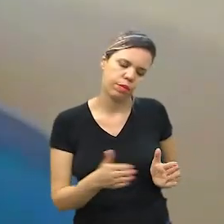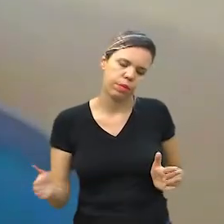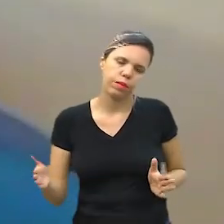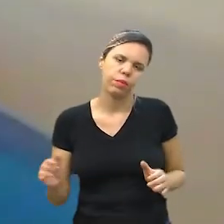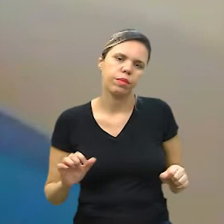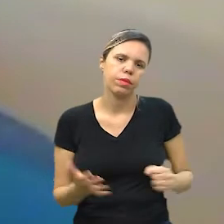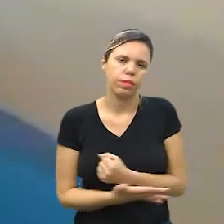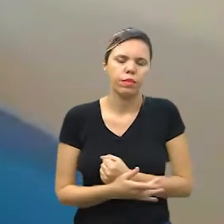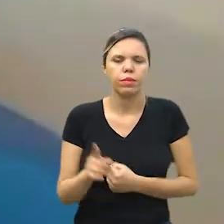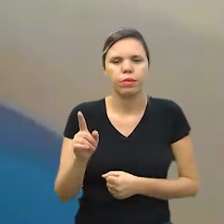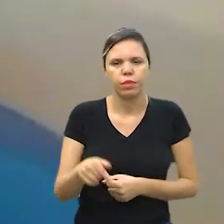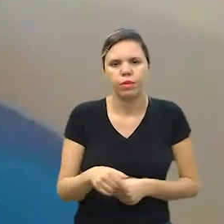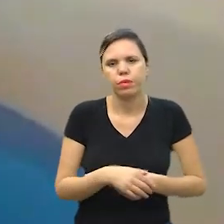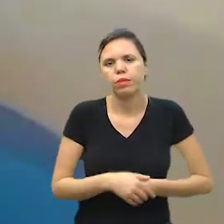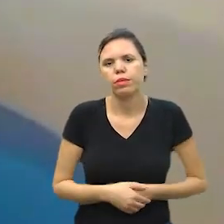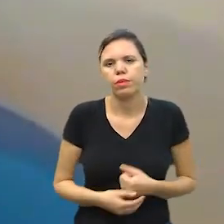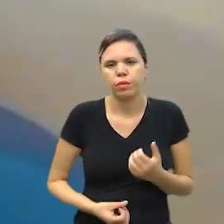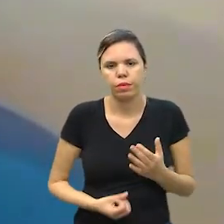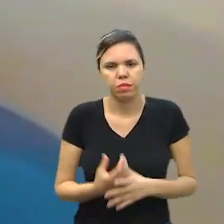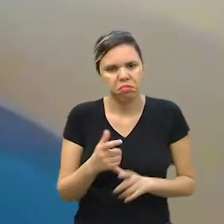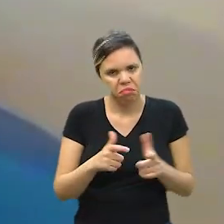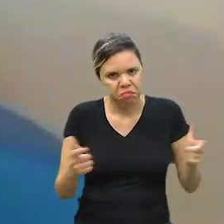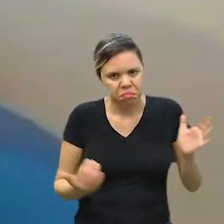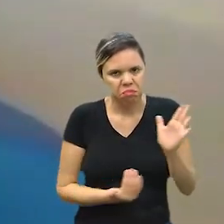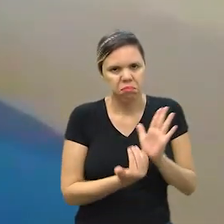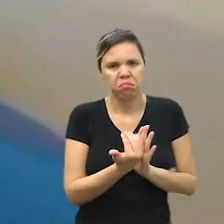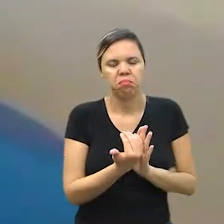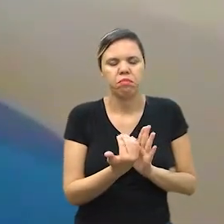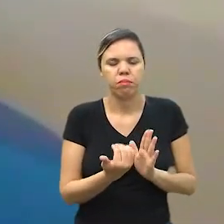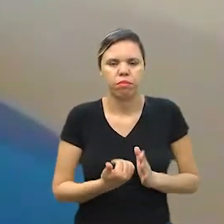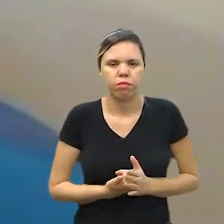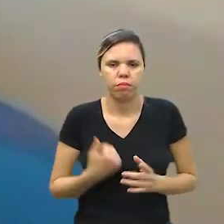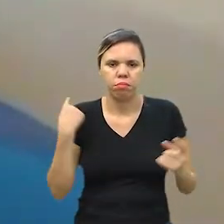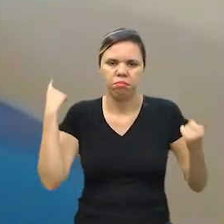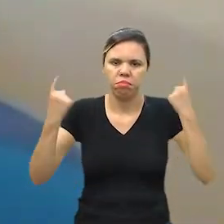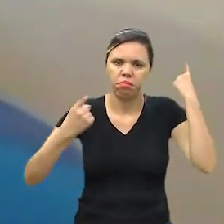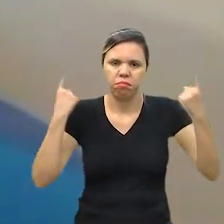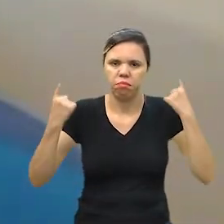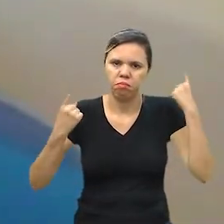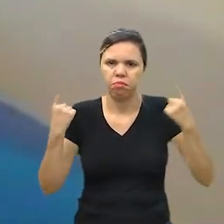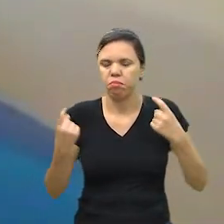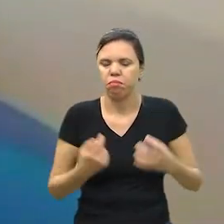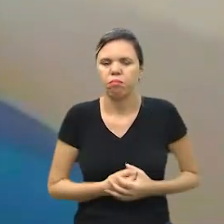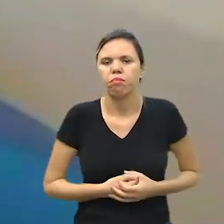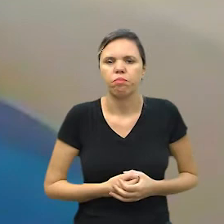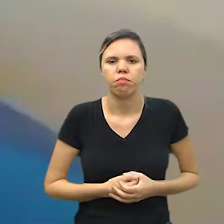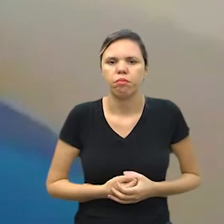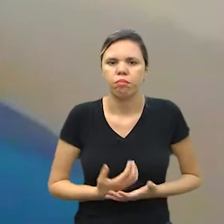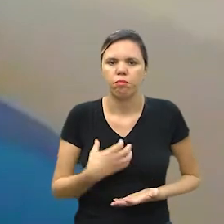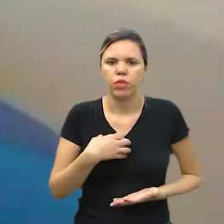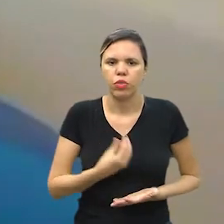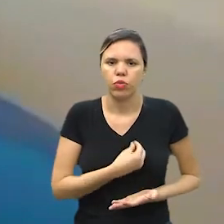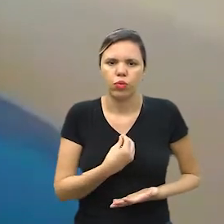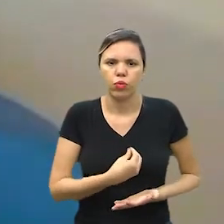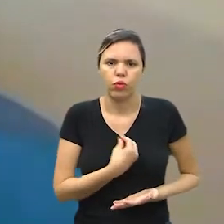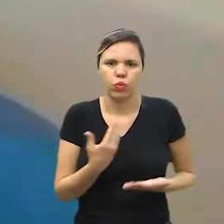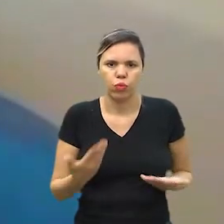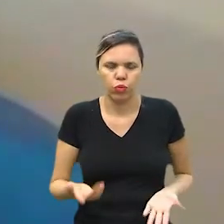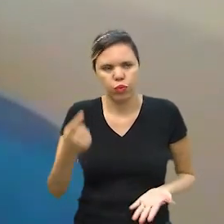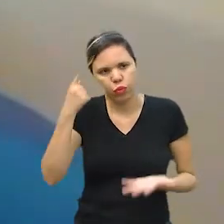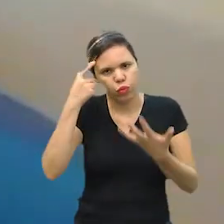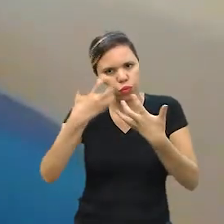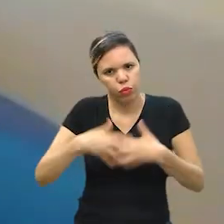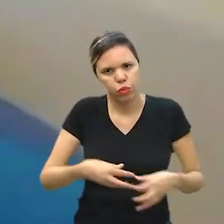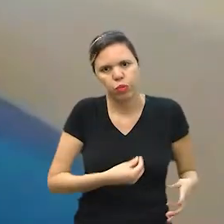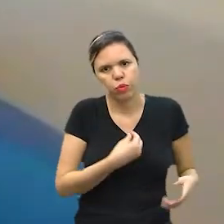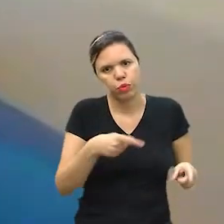durante a pandemia isso potencializou, né, essa preocupação e esse jeito de viver e